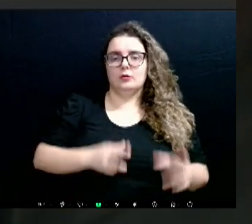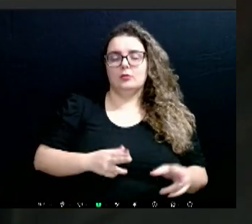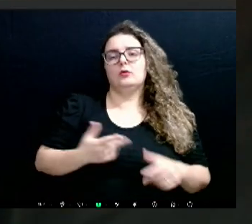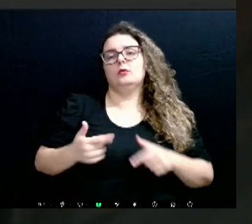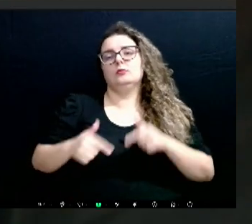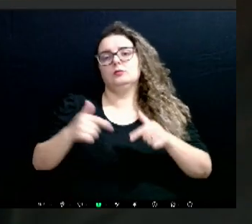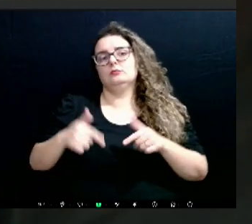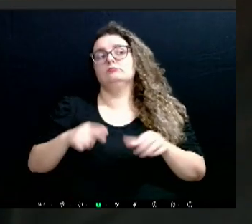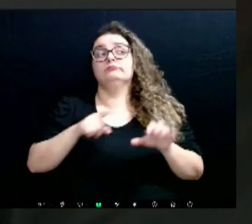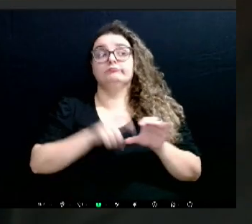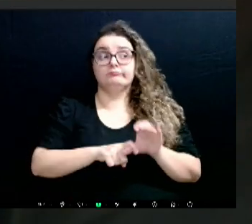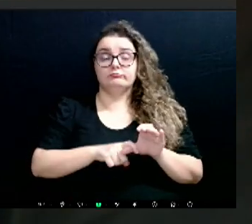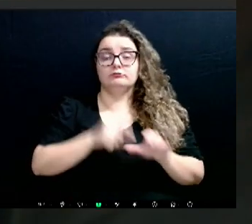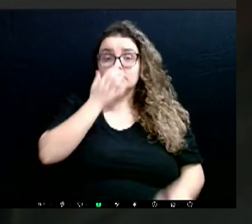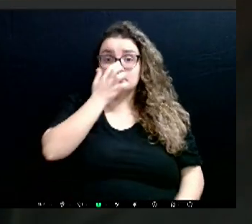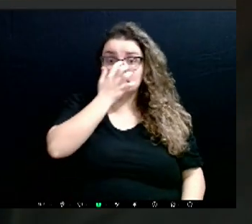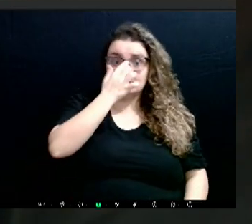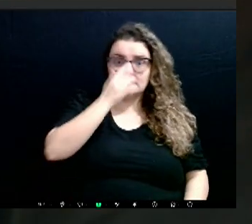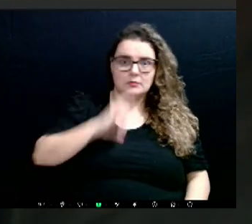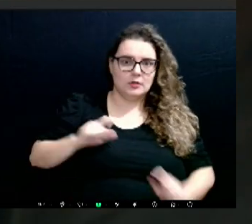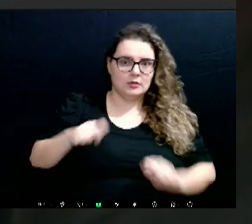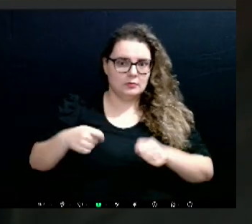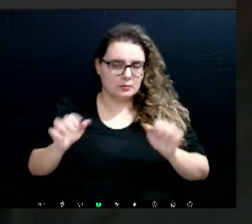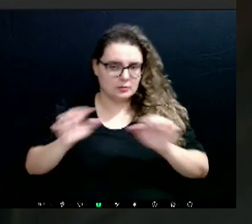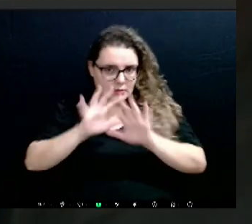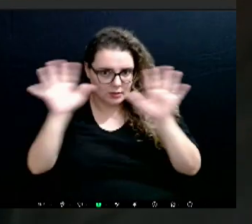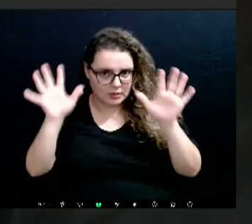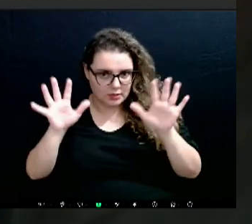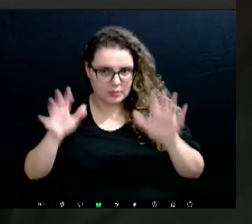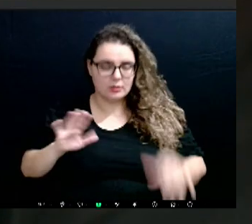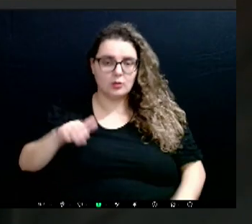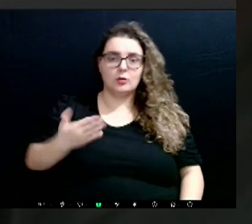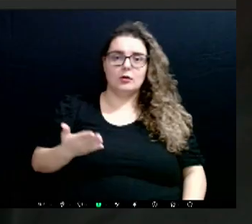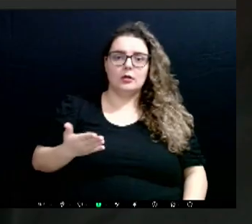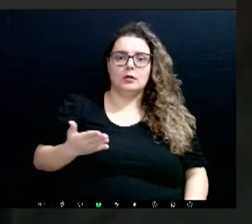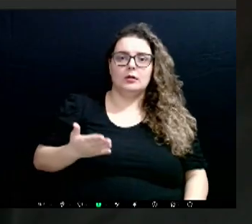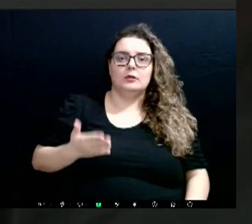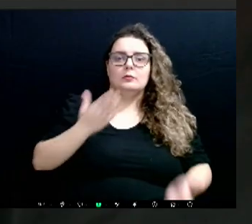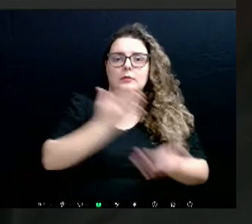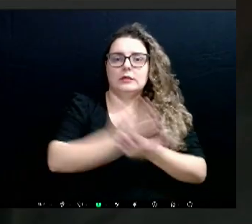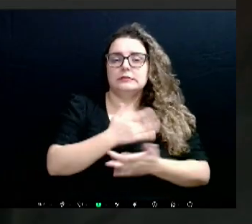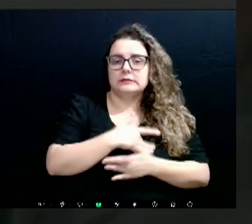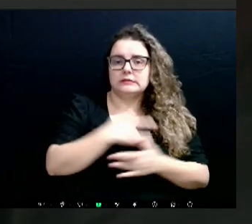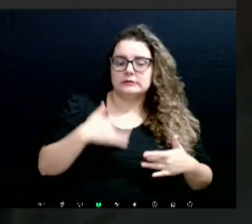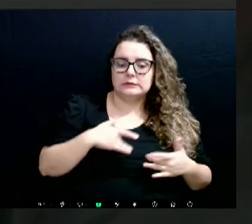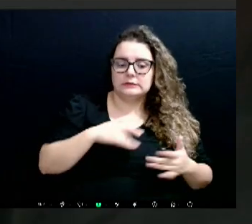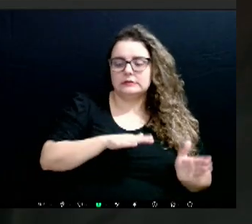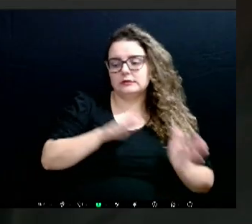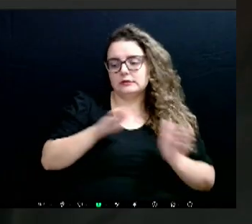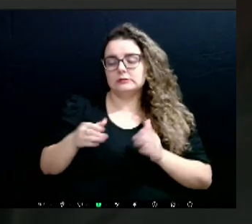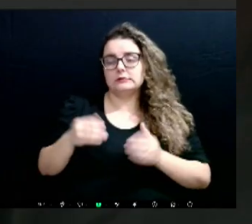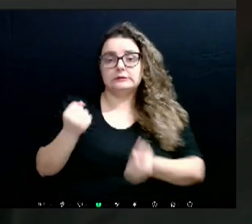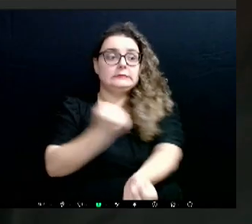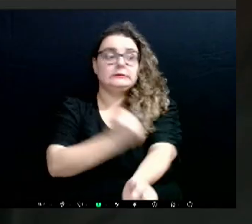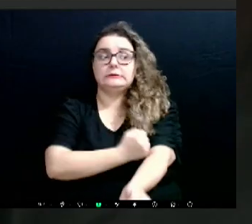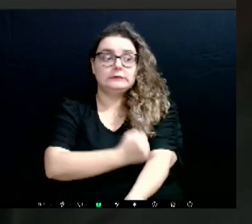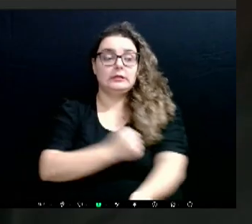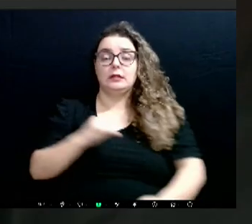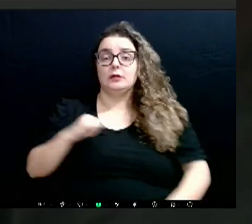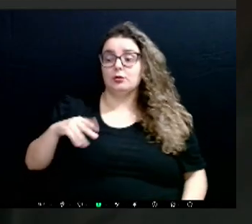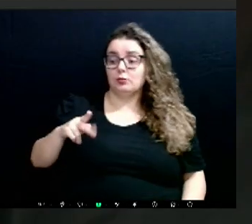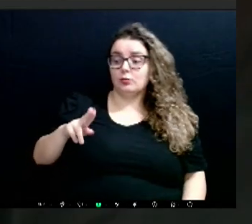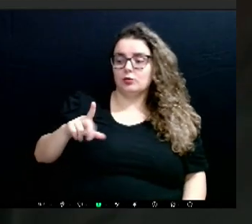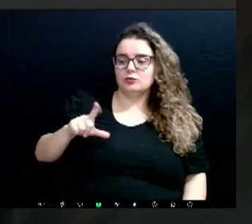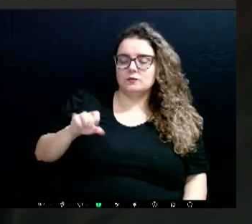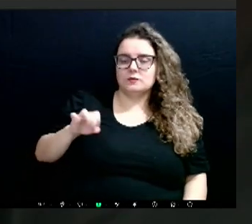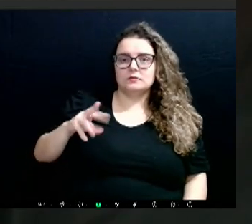tem sinais claros quando o uso deixa de ser saudável. A gente tem aquela impulsividade, aquela ansiedade,